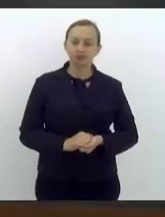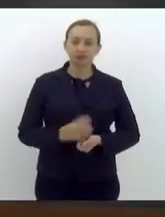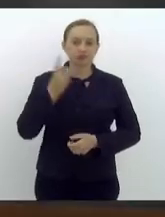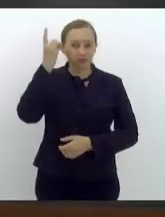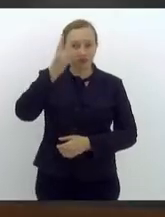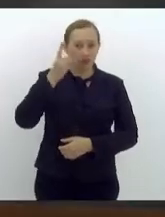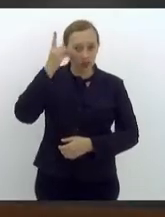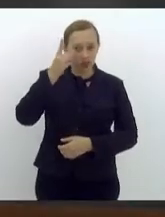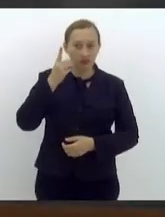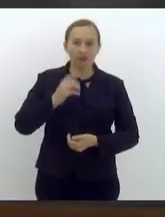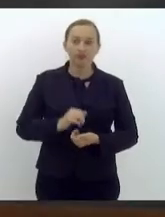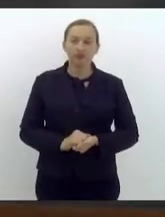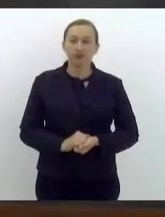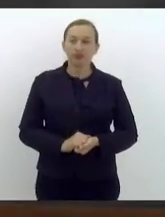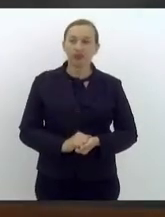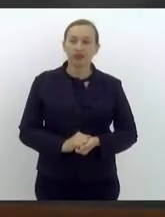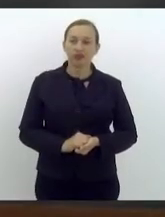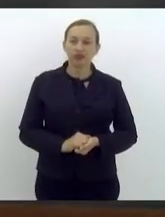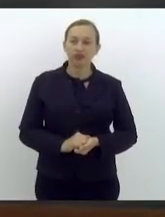Deputado